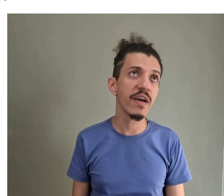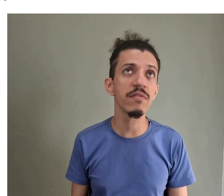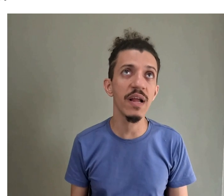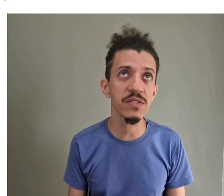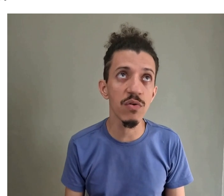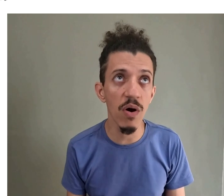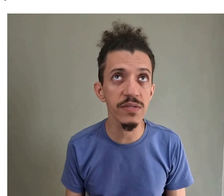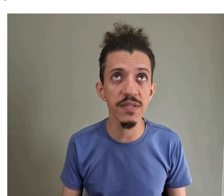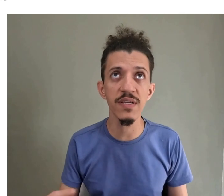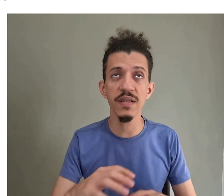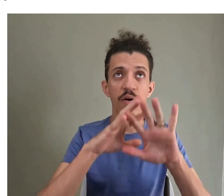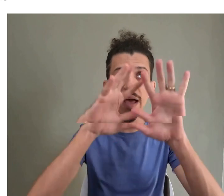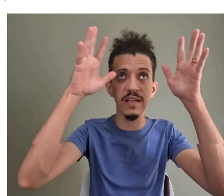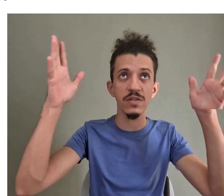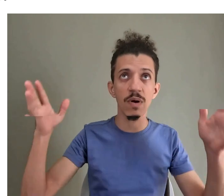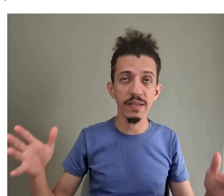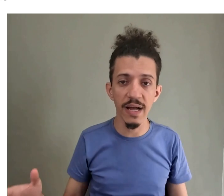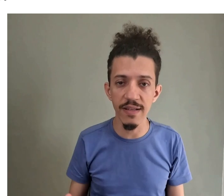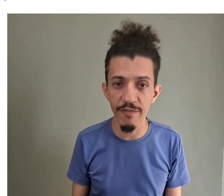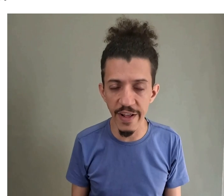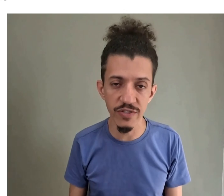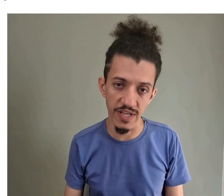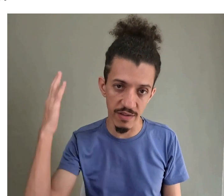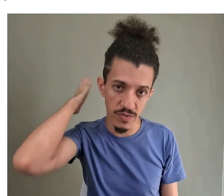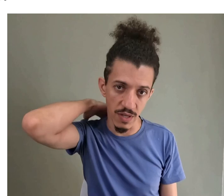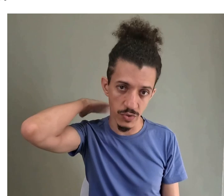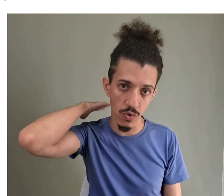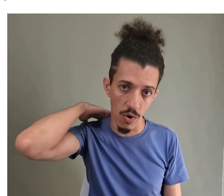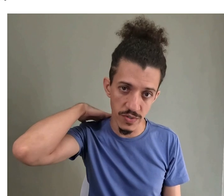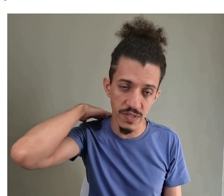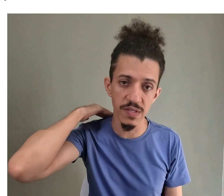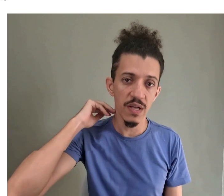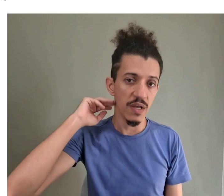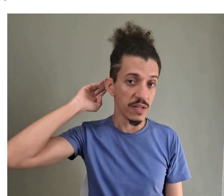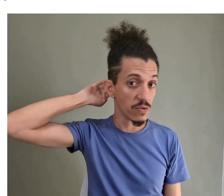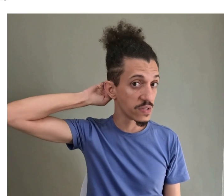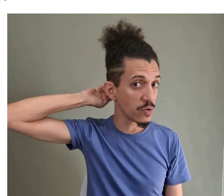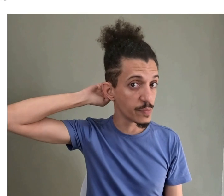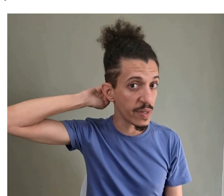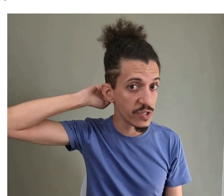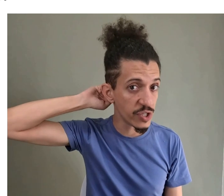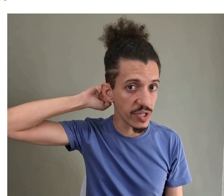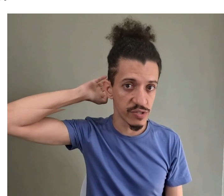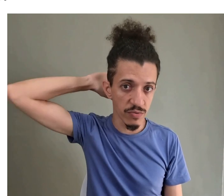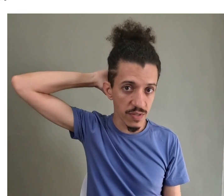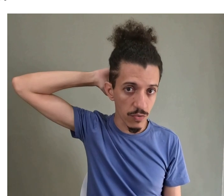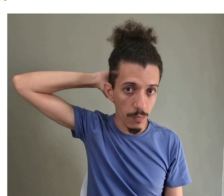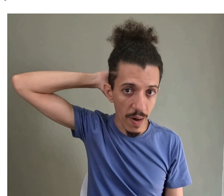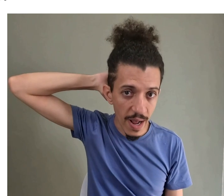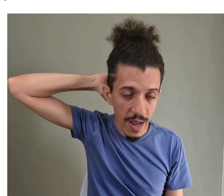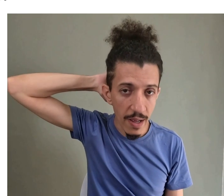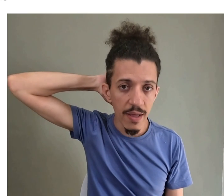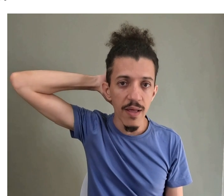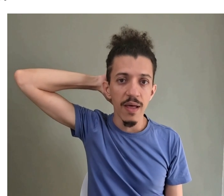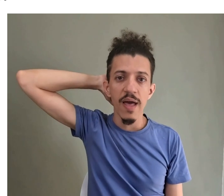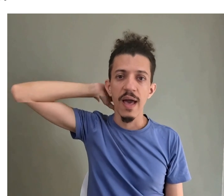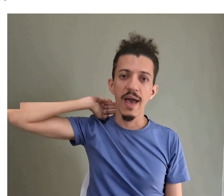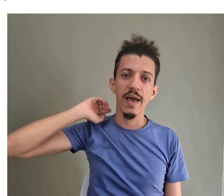que é feito nas costas que não é nesse quadrado à frente? Tem um sinal de costas, tem um sinal de meningite, tem um sinal do